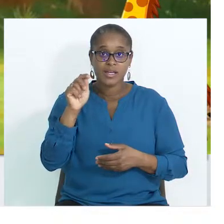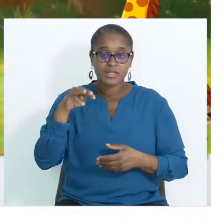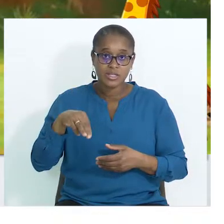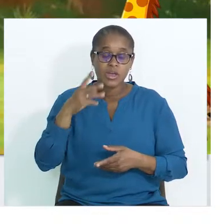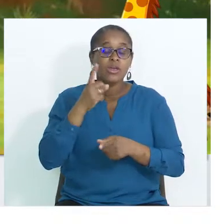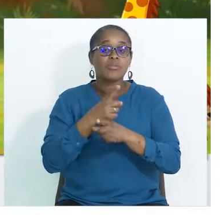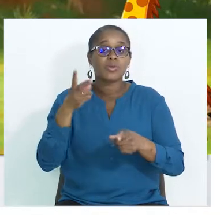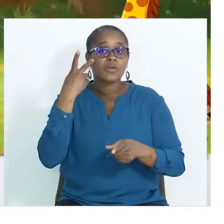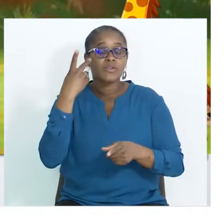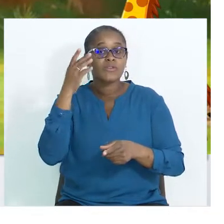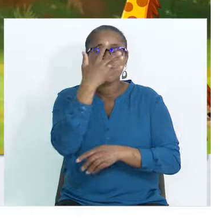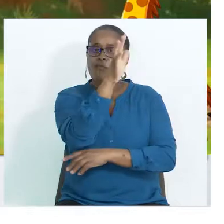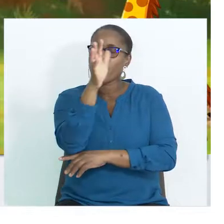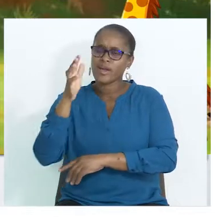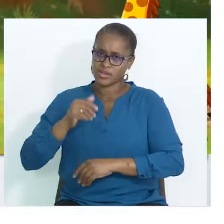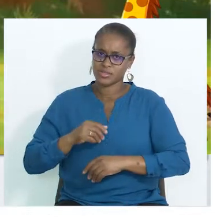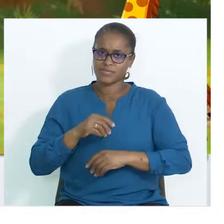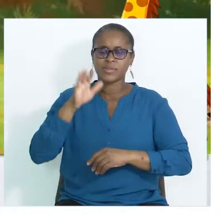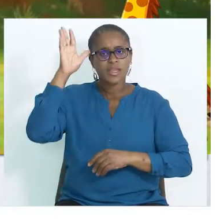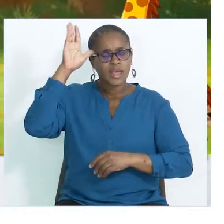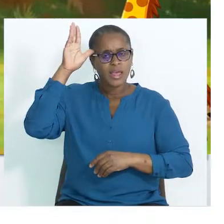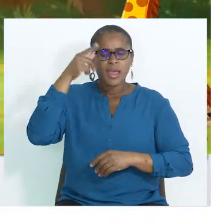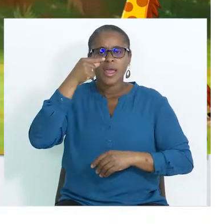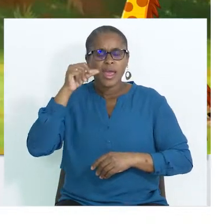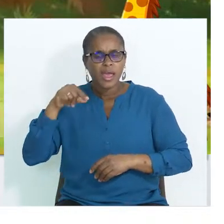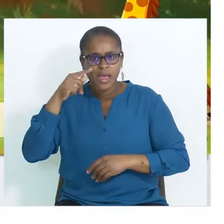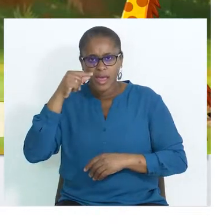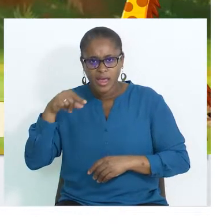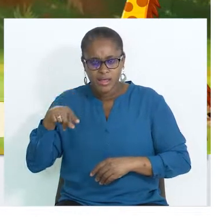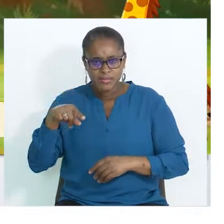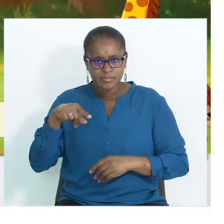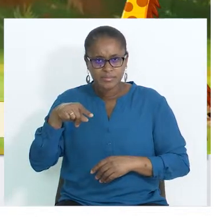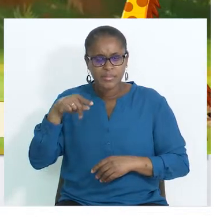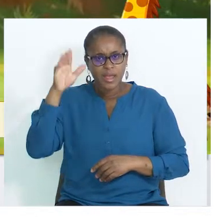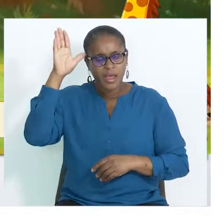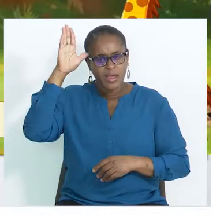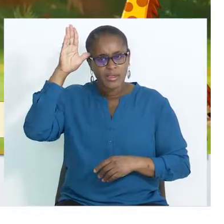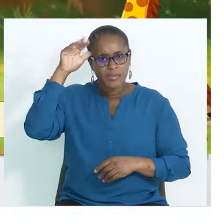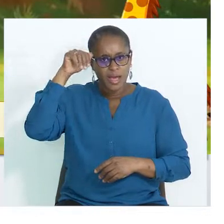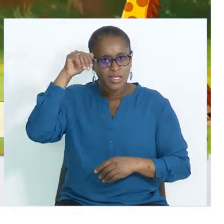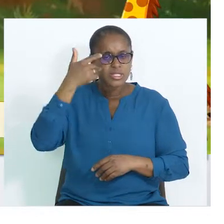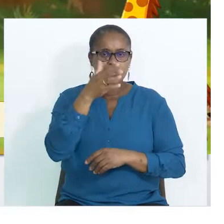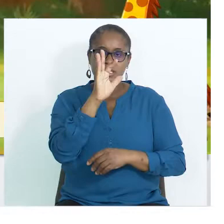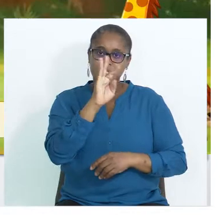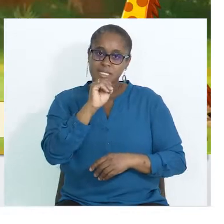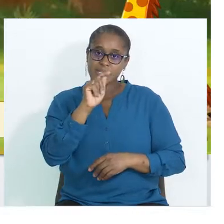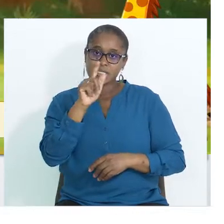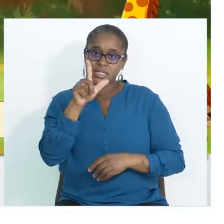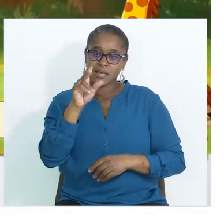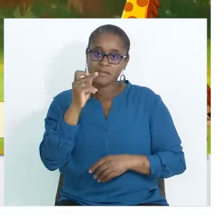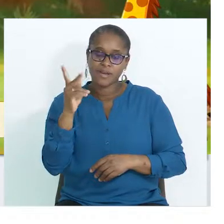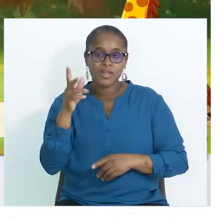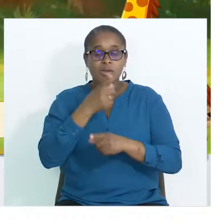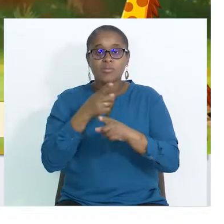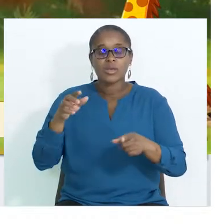vivem na floresta eles são animais selvagens porque são inimigo das